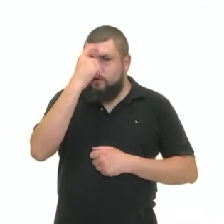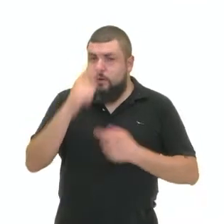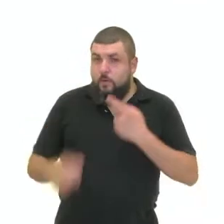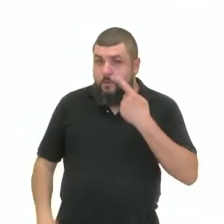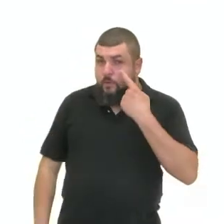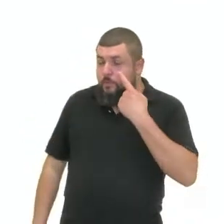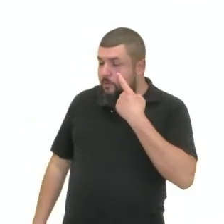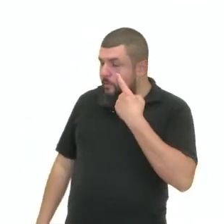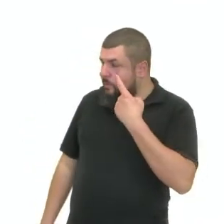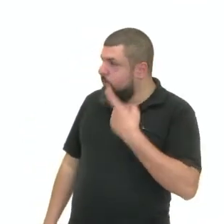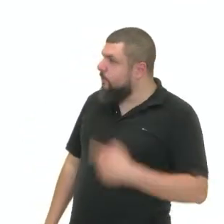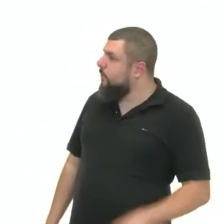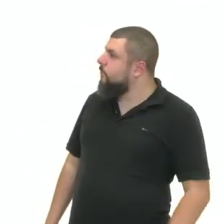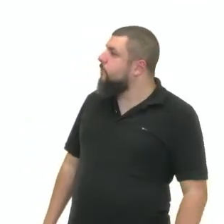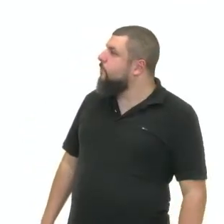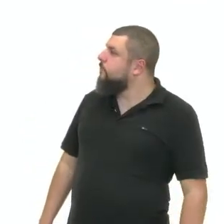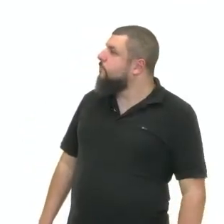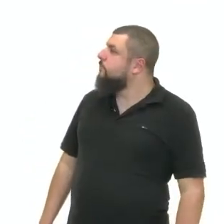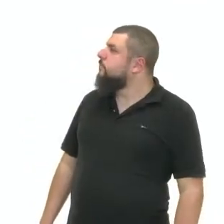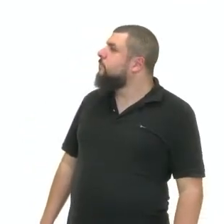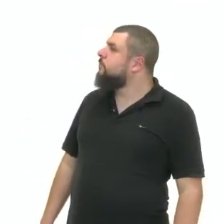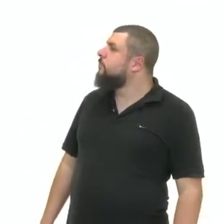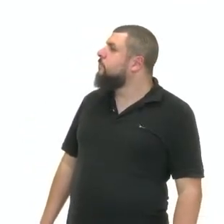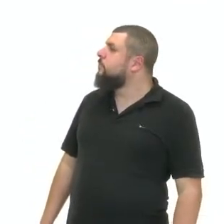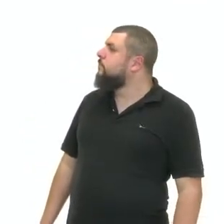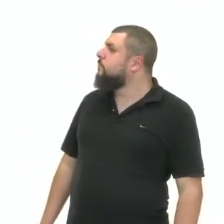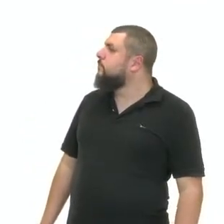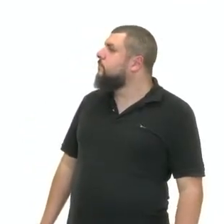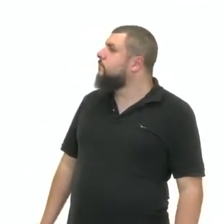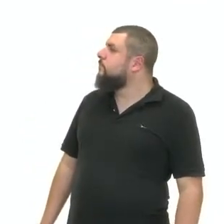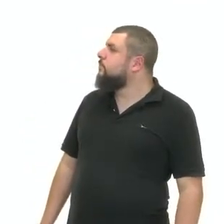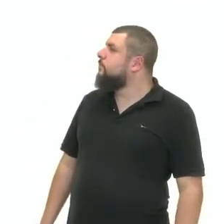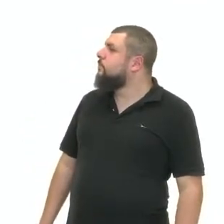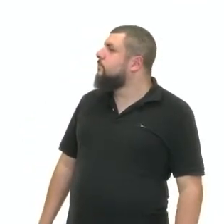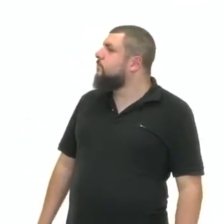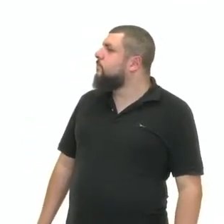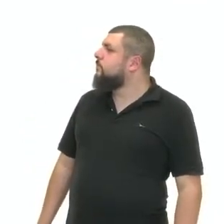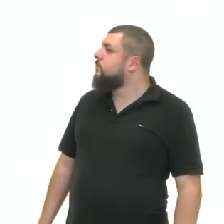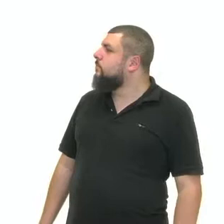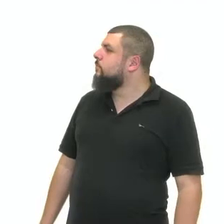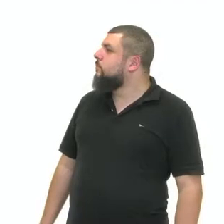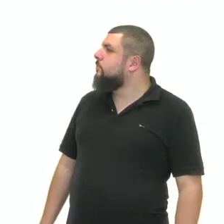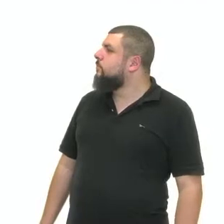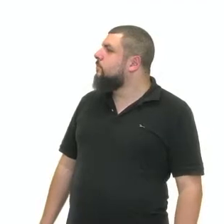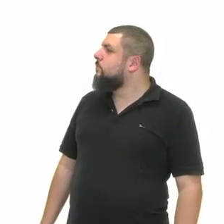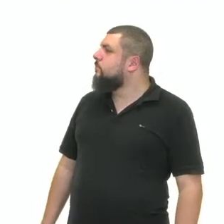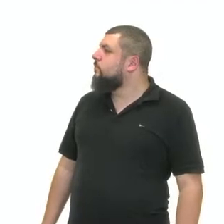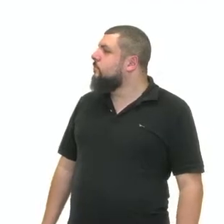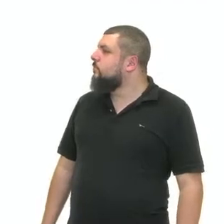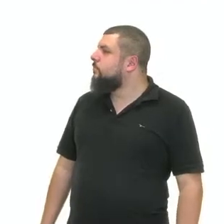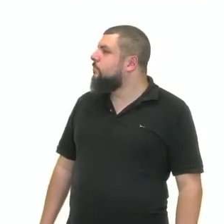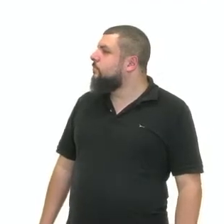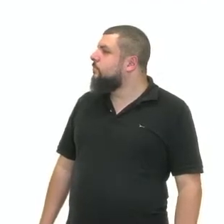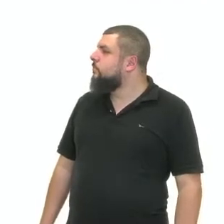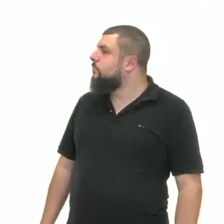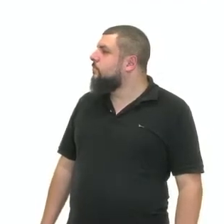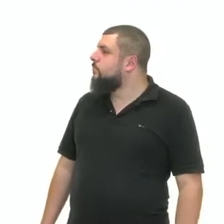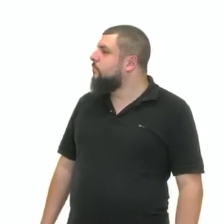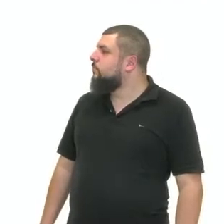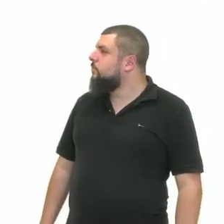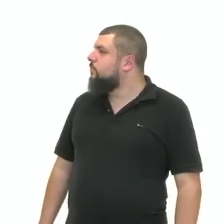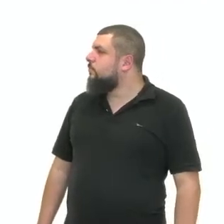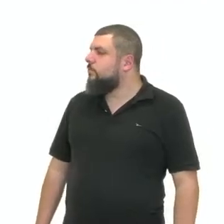território ocupa uma área de 3 milhões 287.000 590 km quadrados e tem uma população de aproximadamente